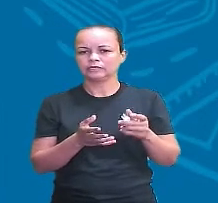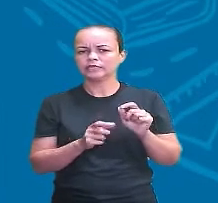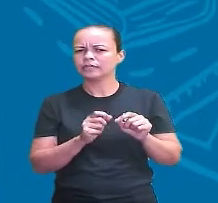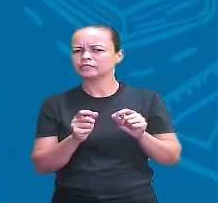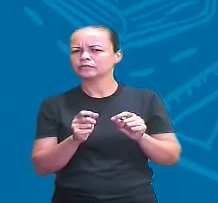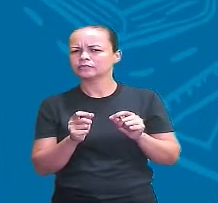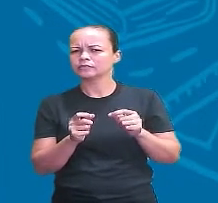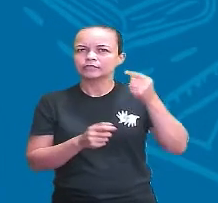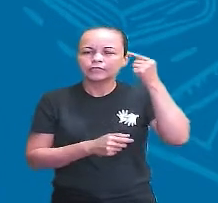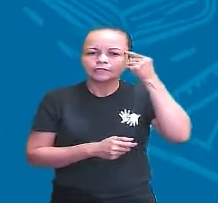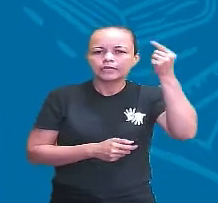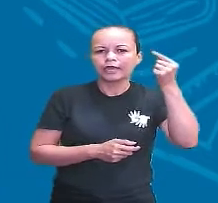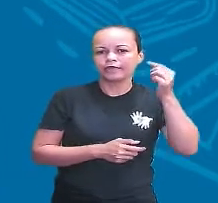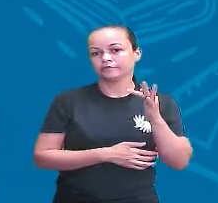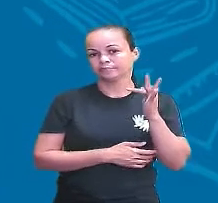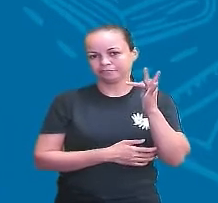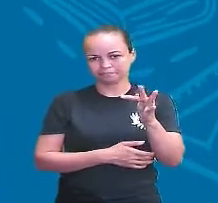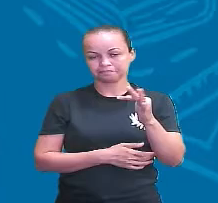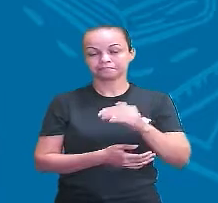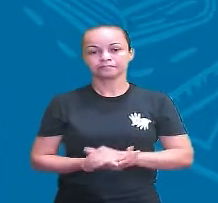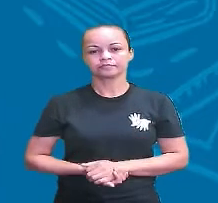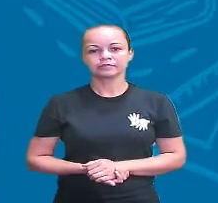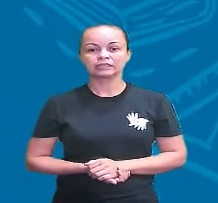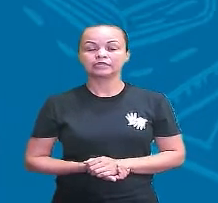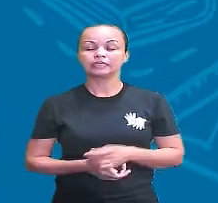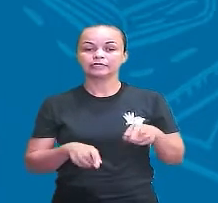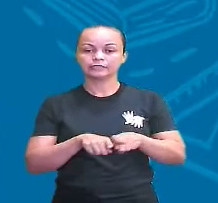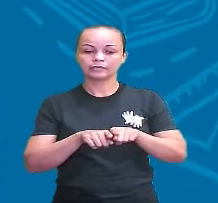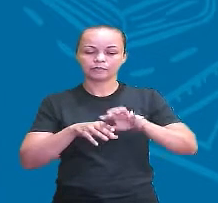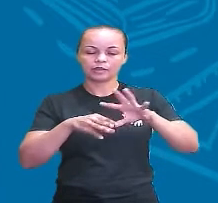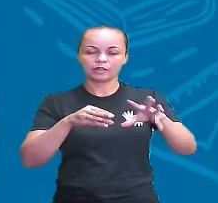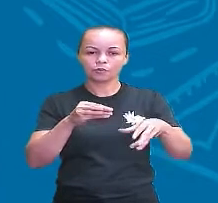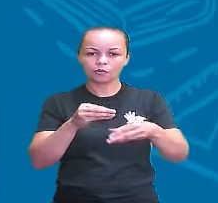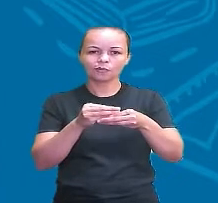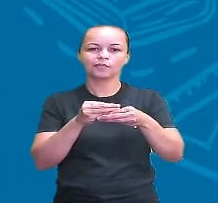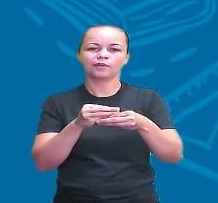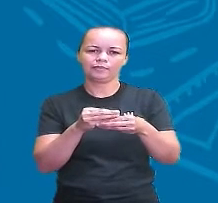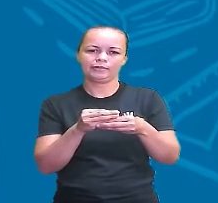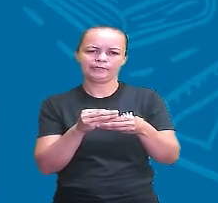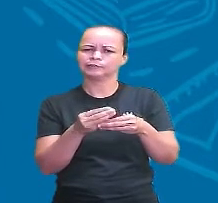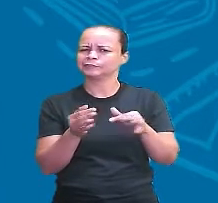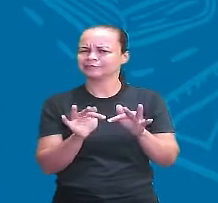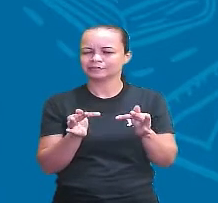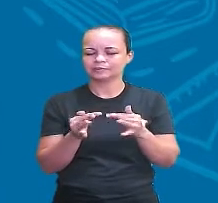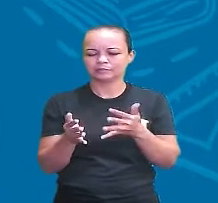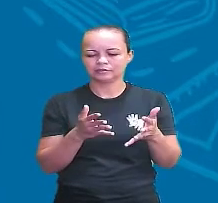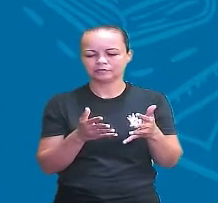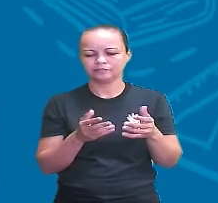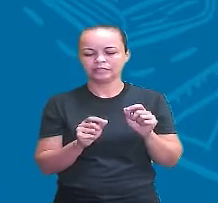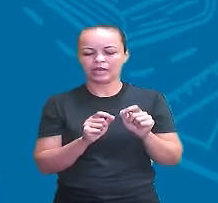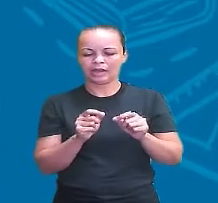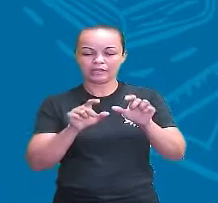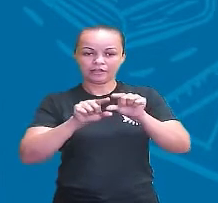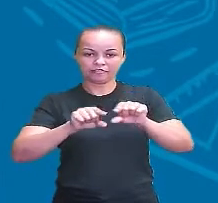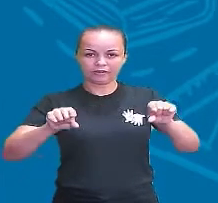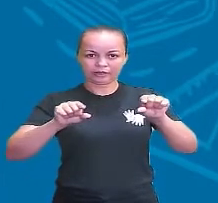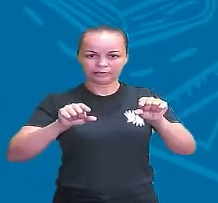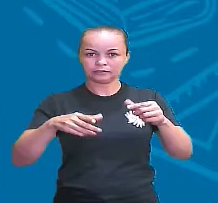vai dar a ideia de futuro. E o complemento, simples. E aí minha frase ficará: I am going